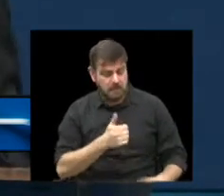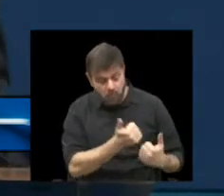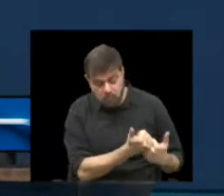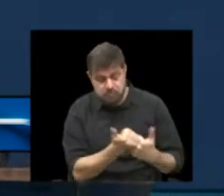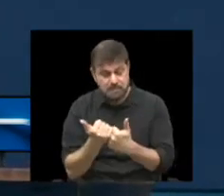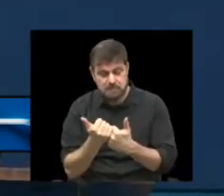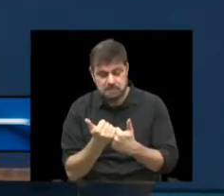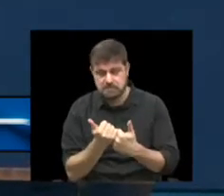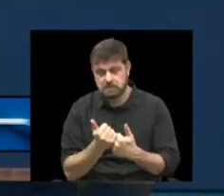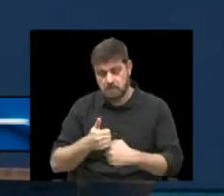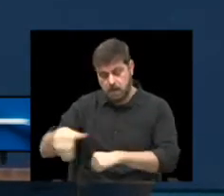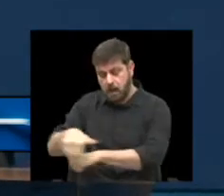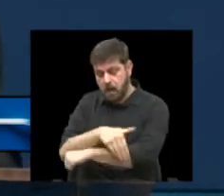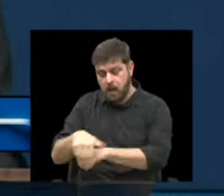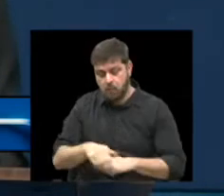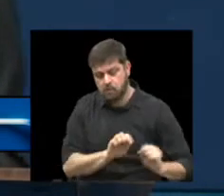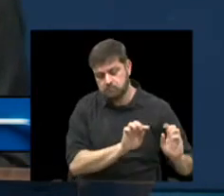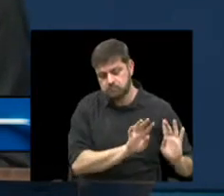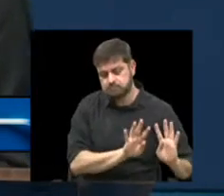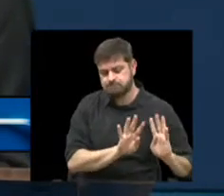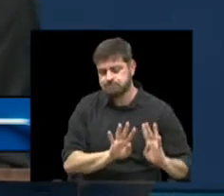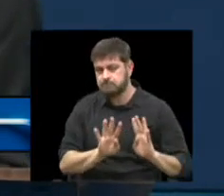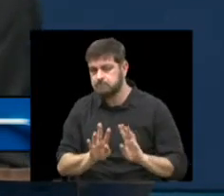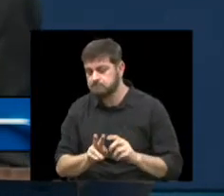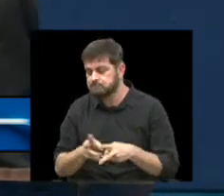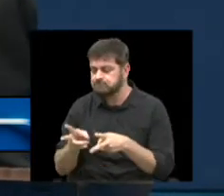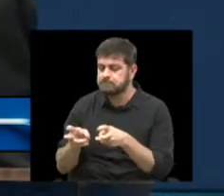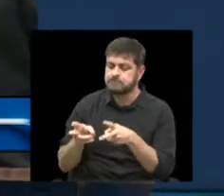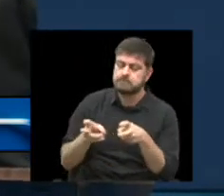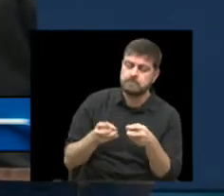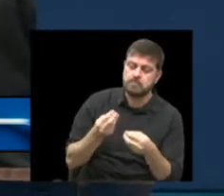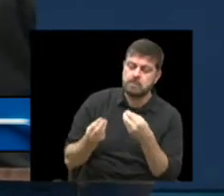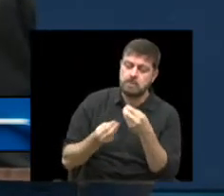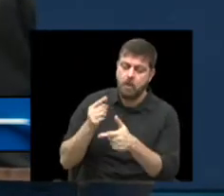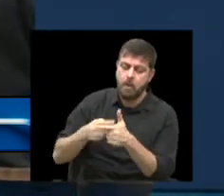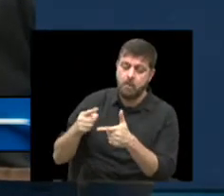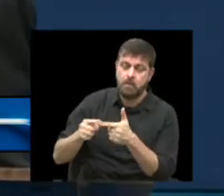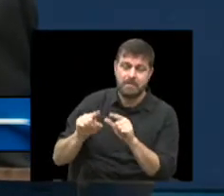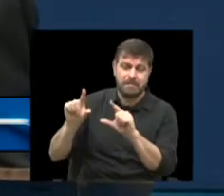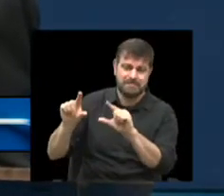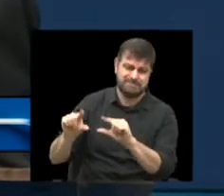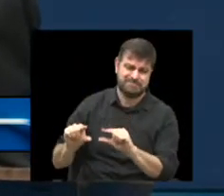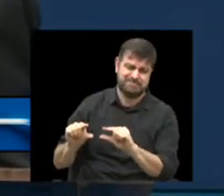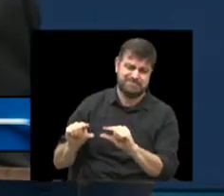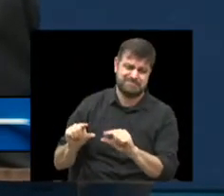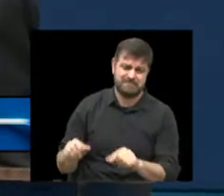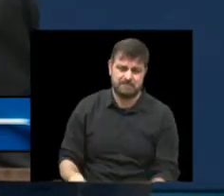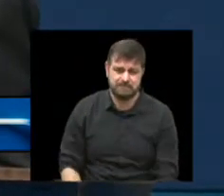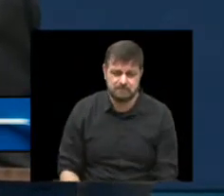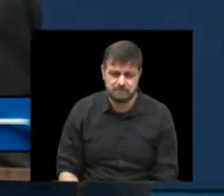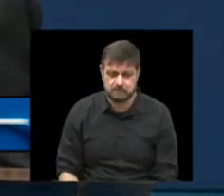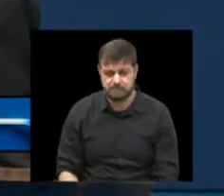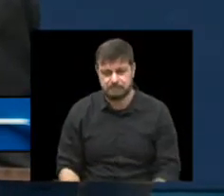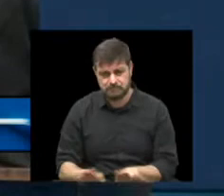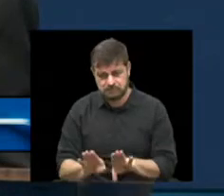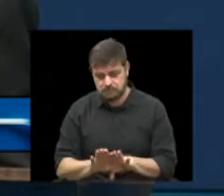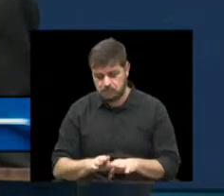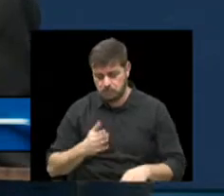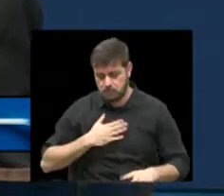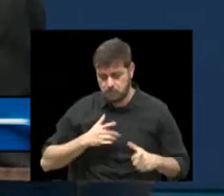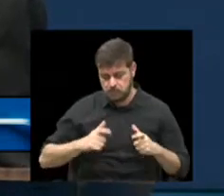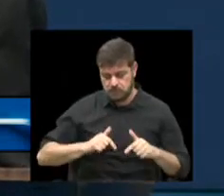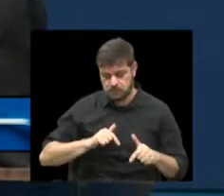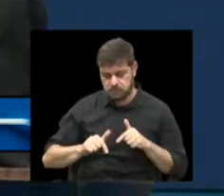assessores para a rua, para minimizar esse problema, que inclusive me trouxeram hoje no meu